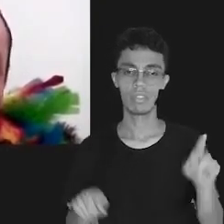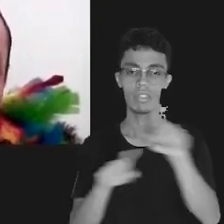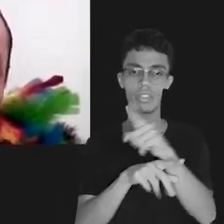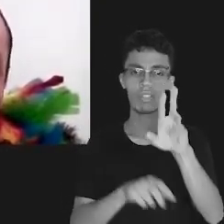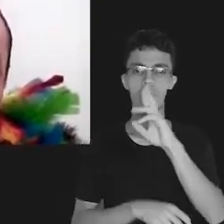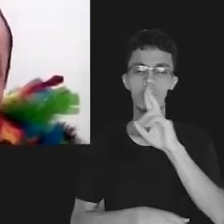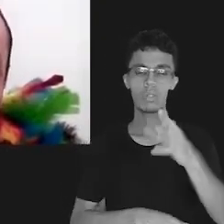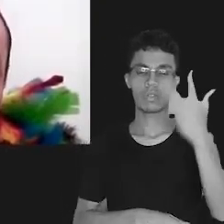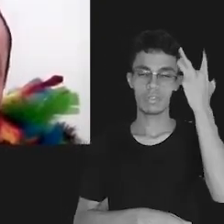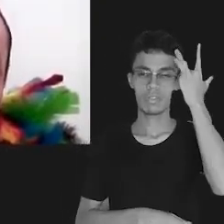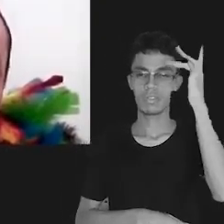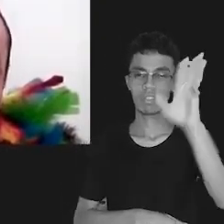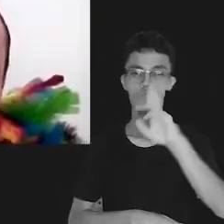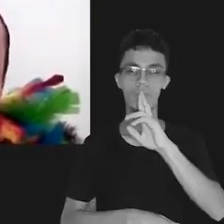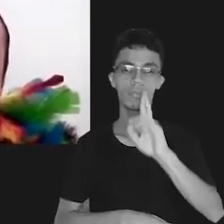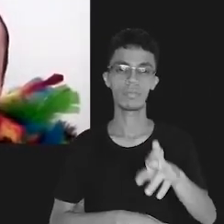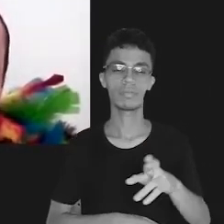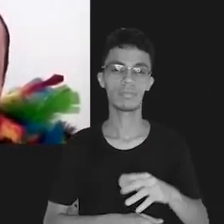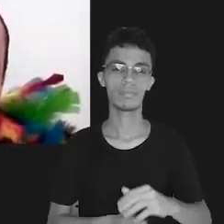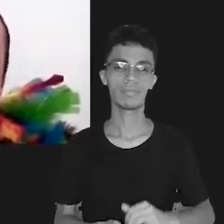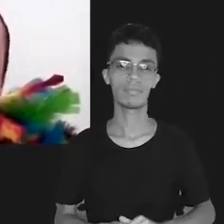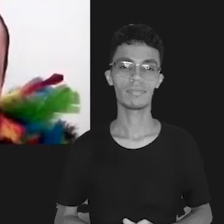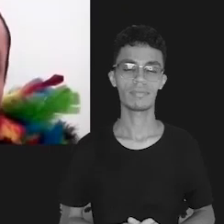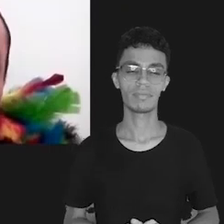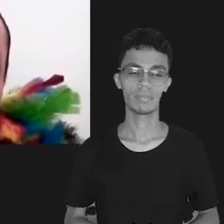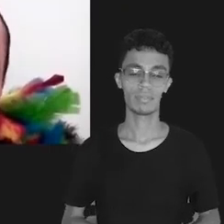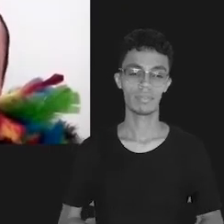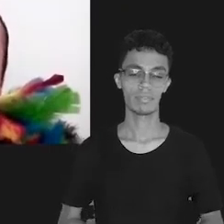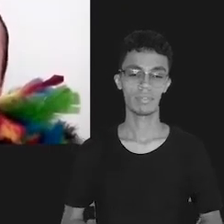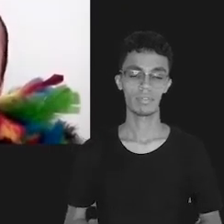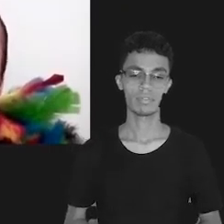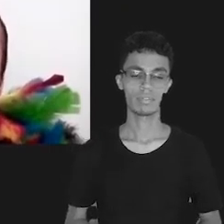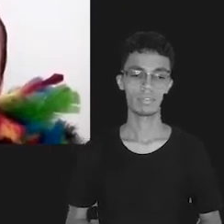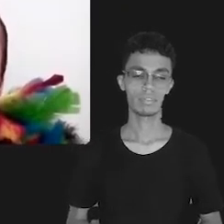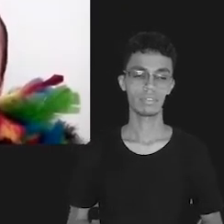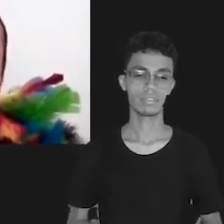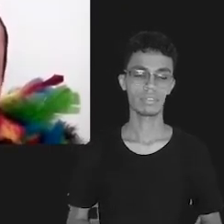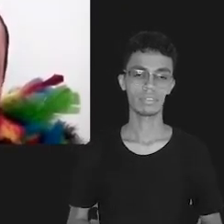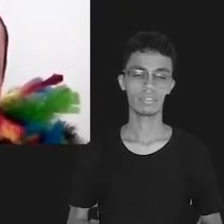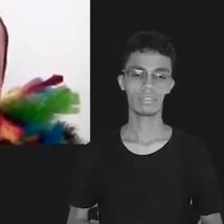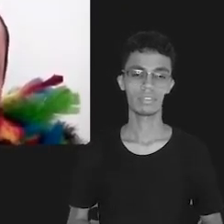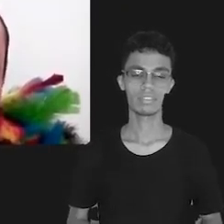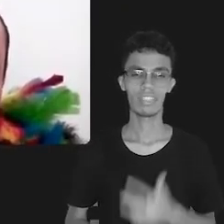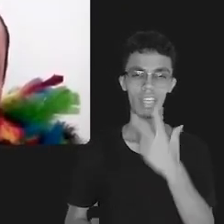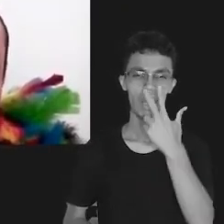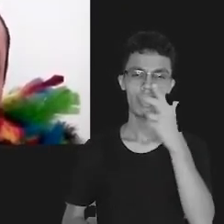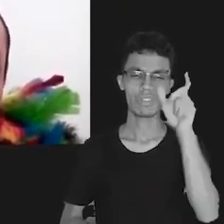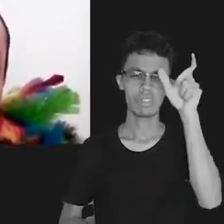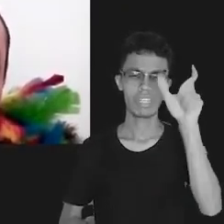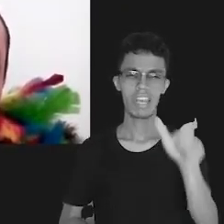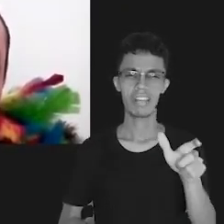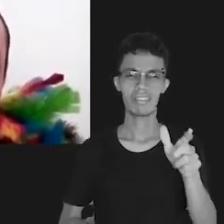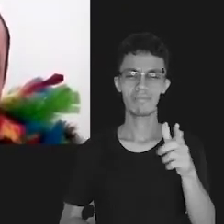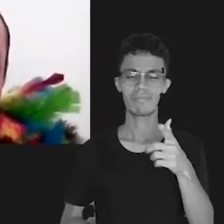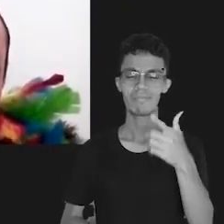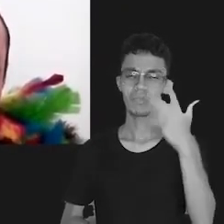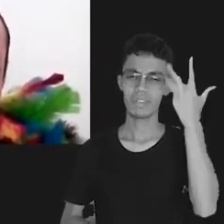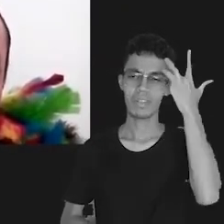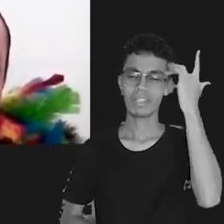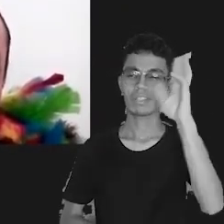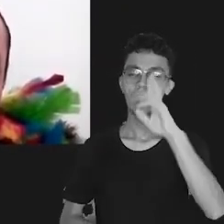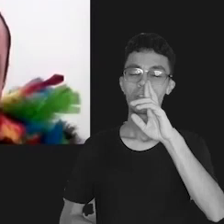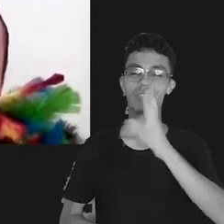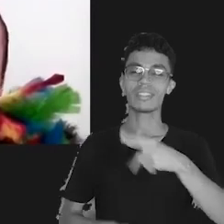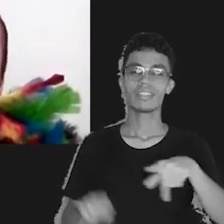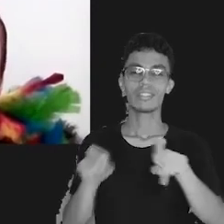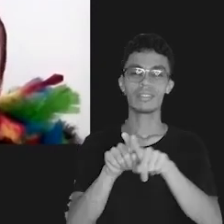sei responder. Eu também não sei. Um sonho hildiano. Acho que nem a Hilda saberia responder. Nem ela,